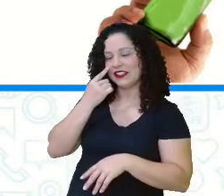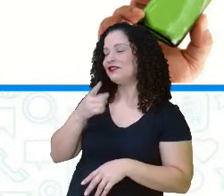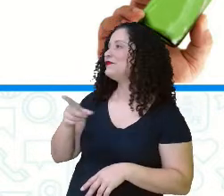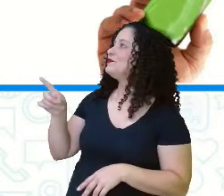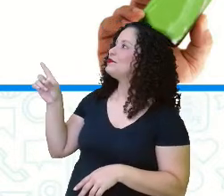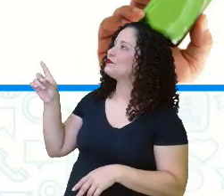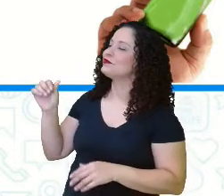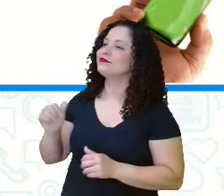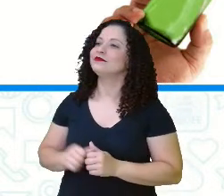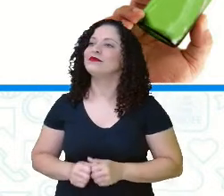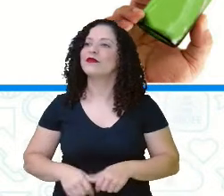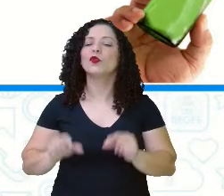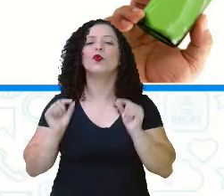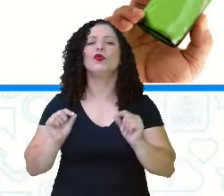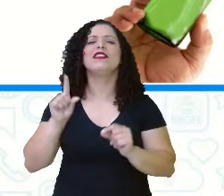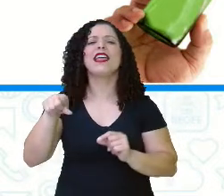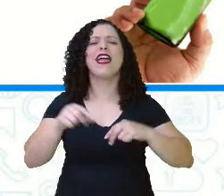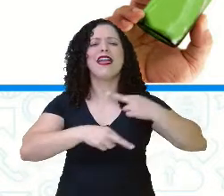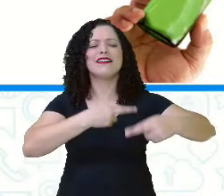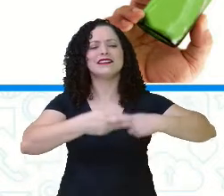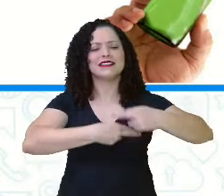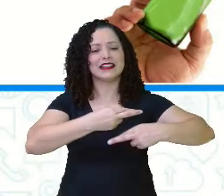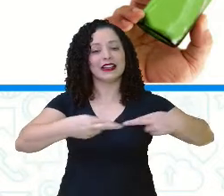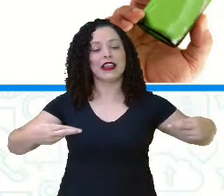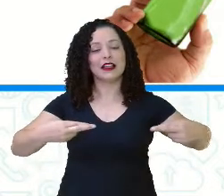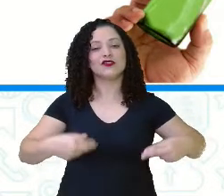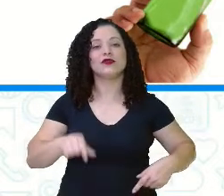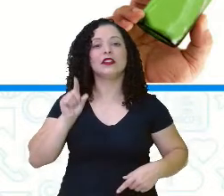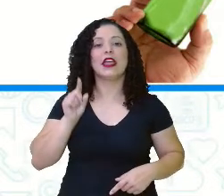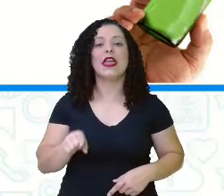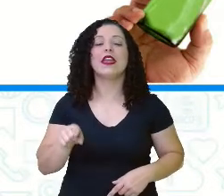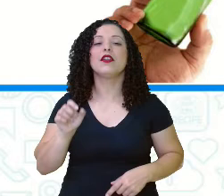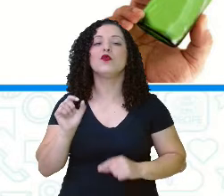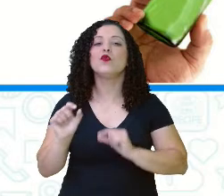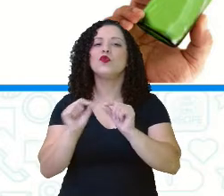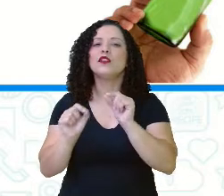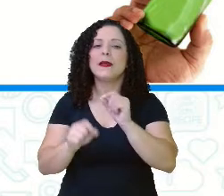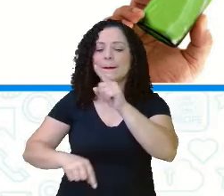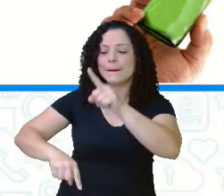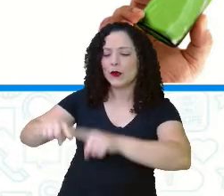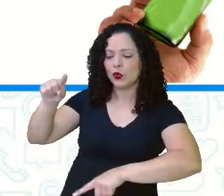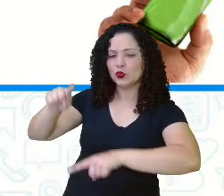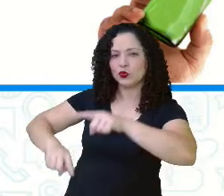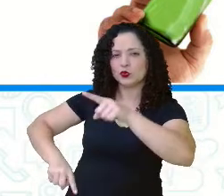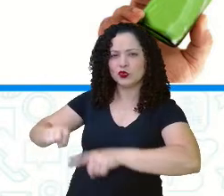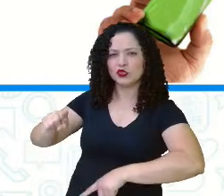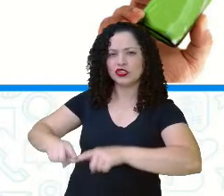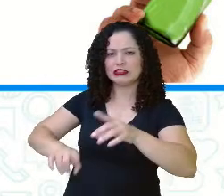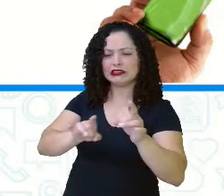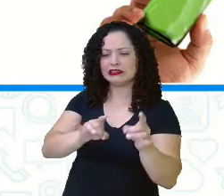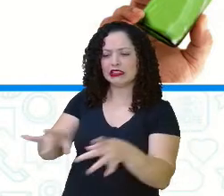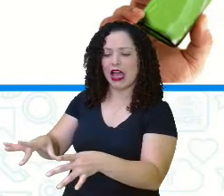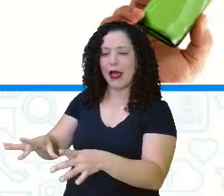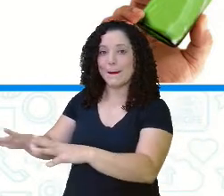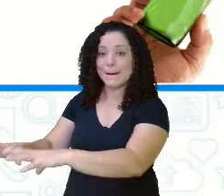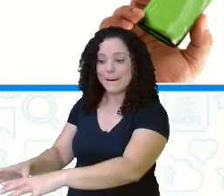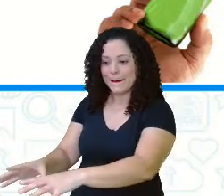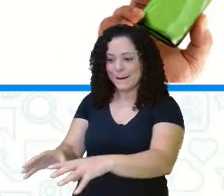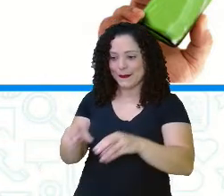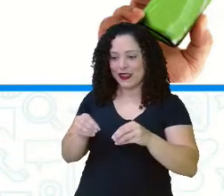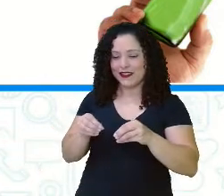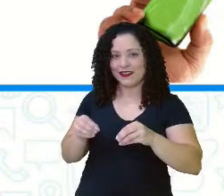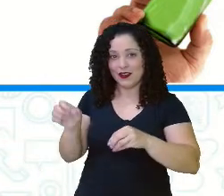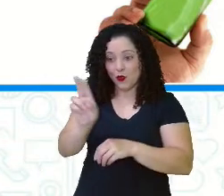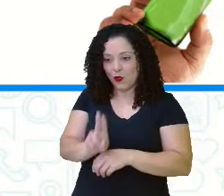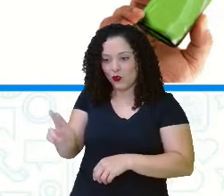ler junto. É um processo de reaproveitamento de materiais descartados. Seu objetivo